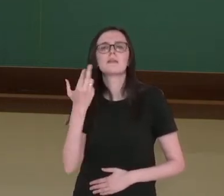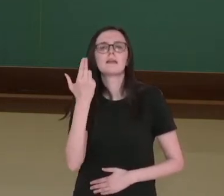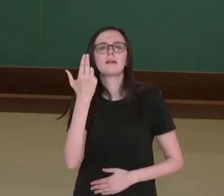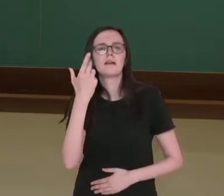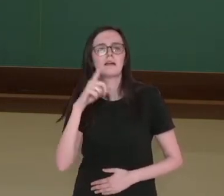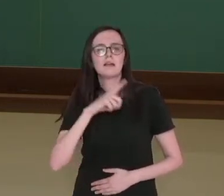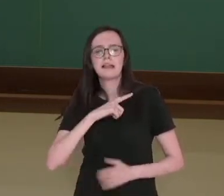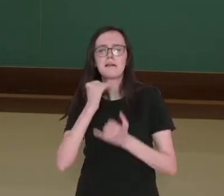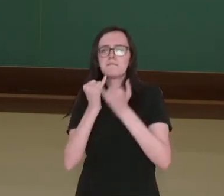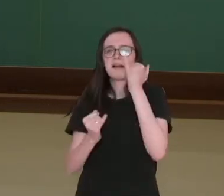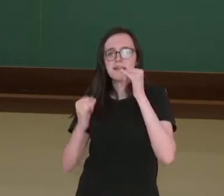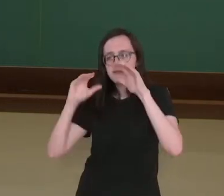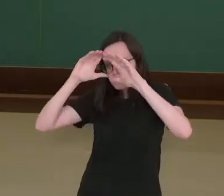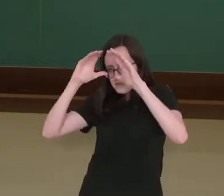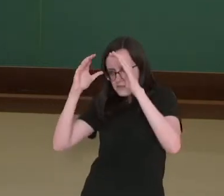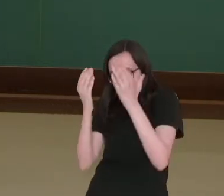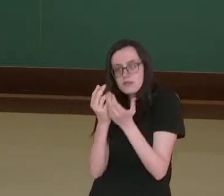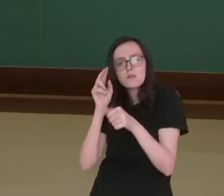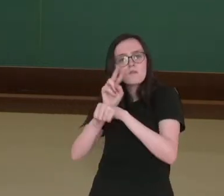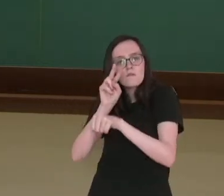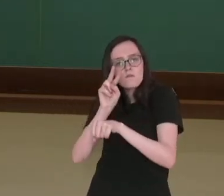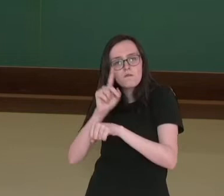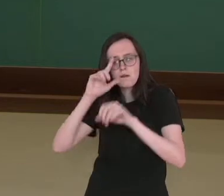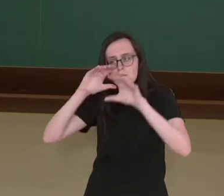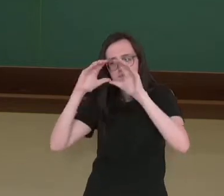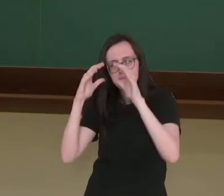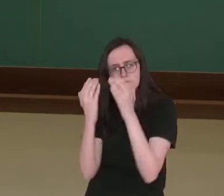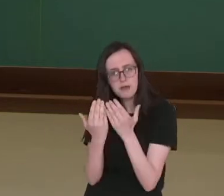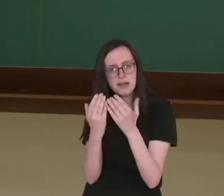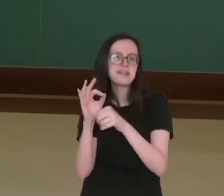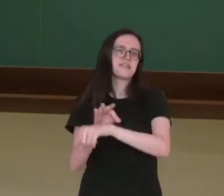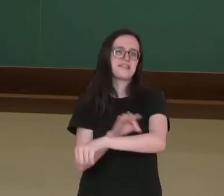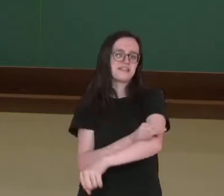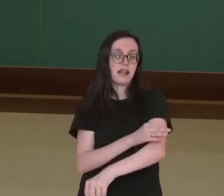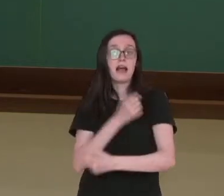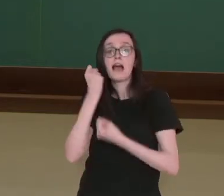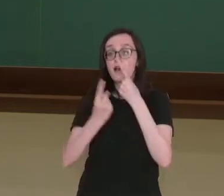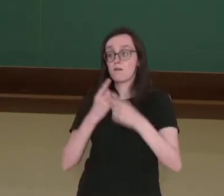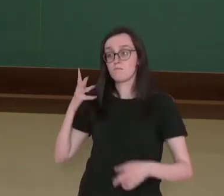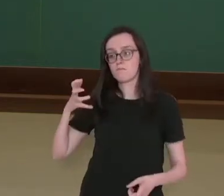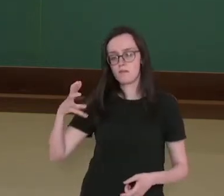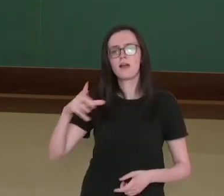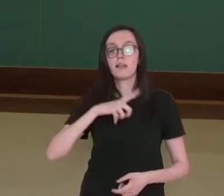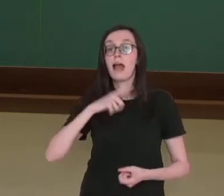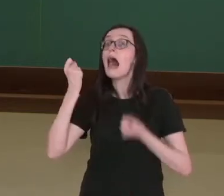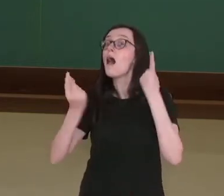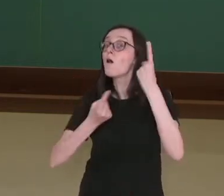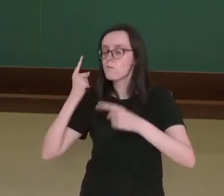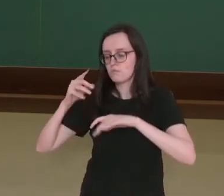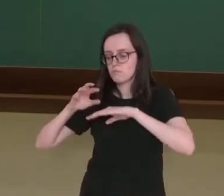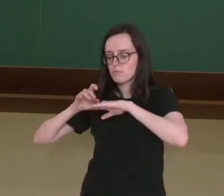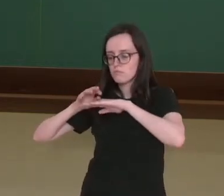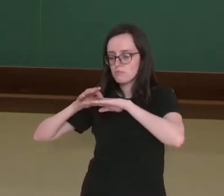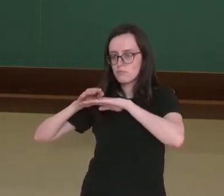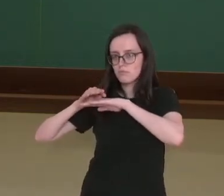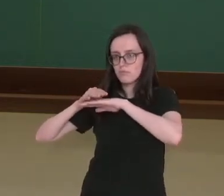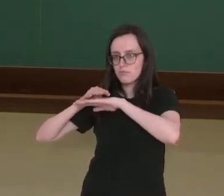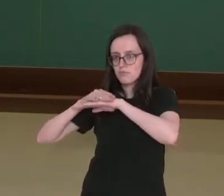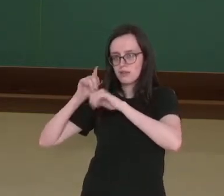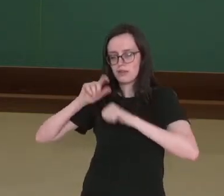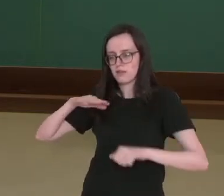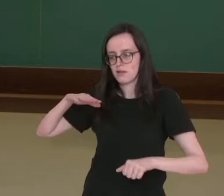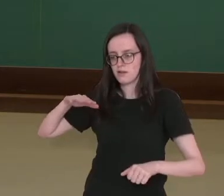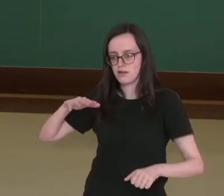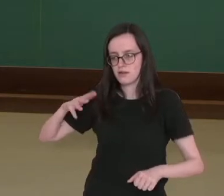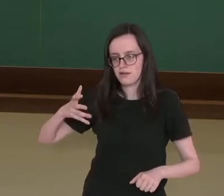capa protegendo ela, chamada parede celular. Algumas bactérias têm esses cílios, onde elas vão se movimentar, e também podem ter